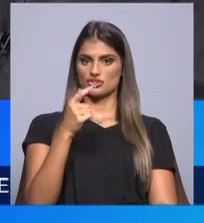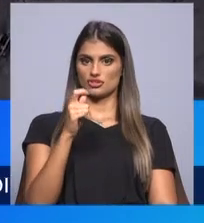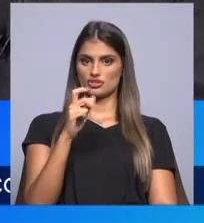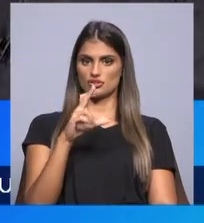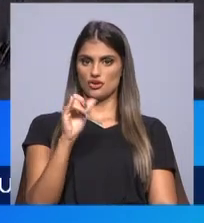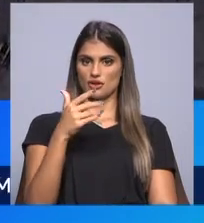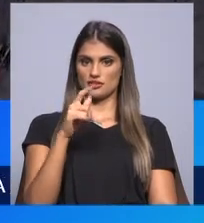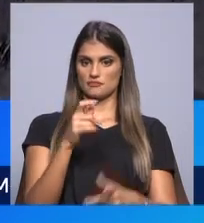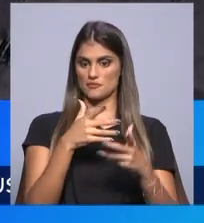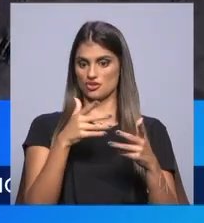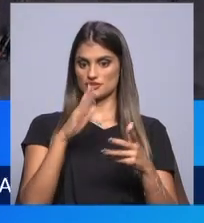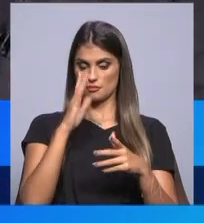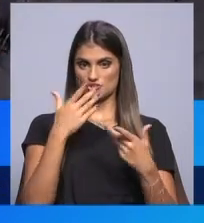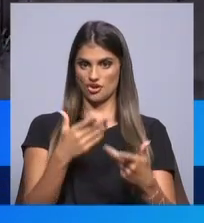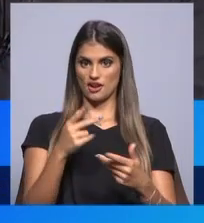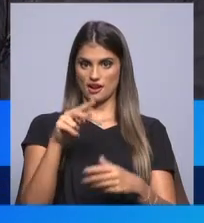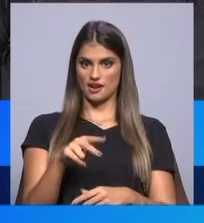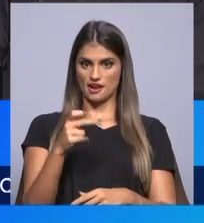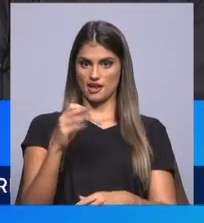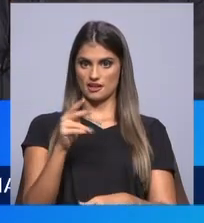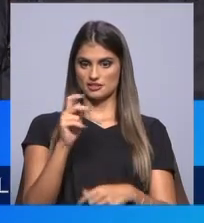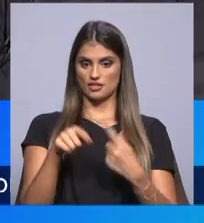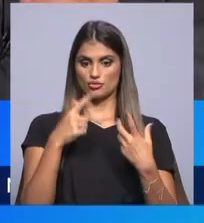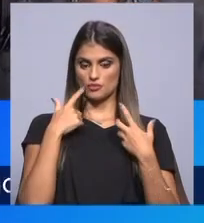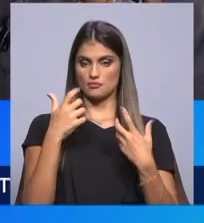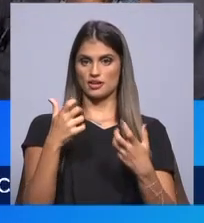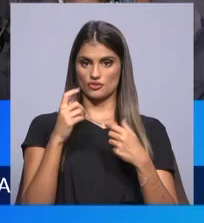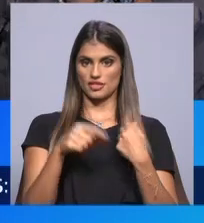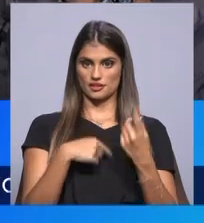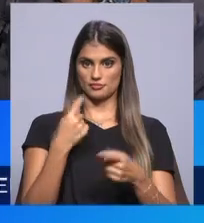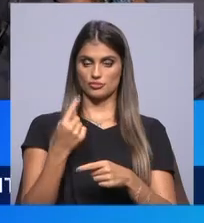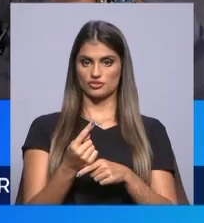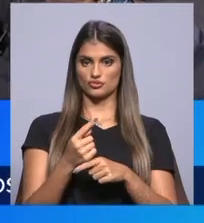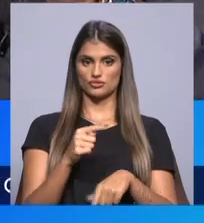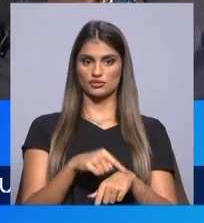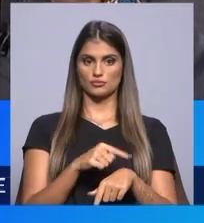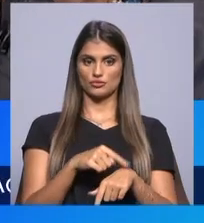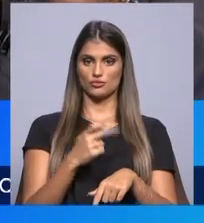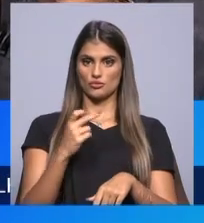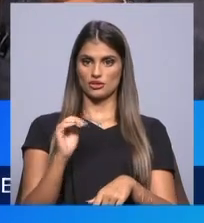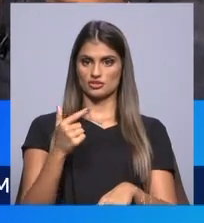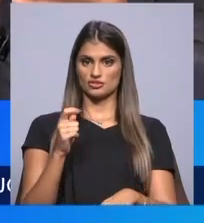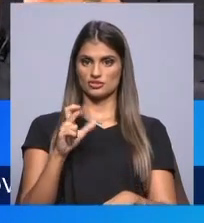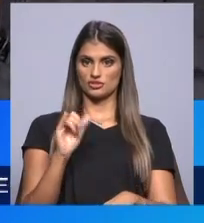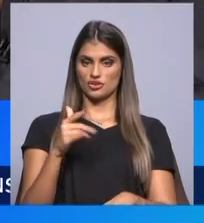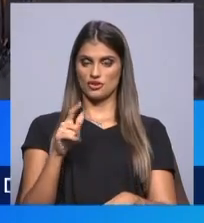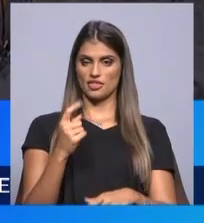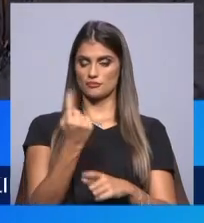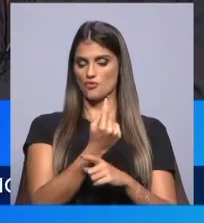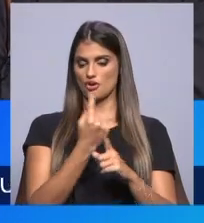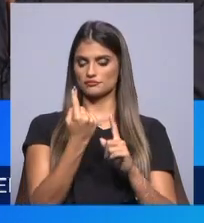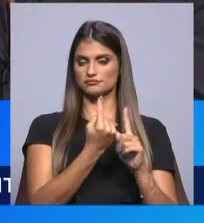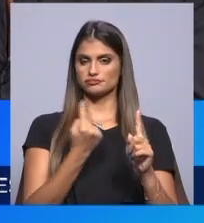Agora sabemos, dados da NASA, que após o impacto, este tempo que o asteroide pequenininho demora a girar à volta do maior